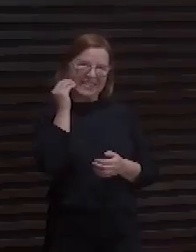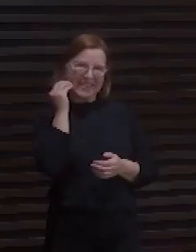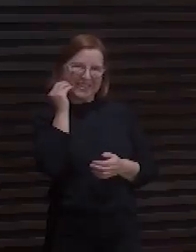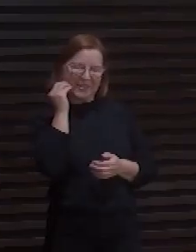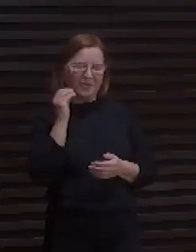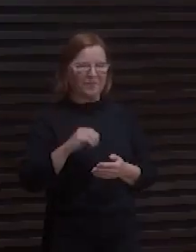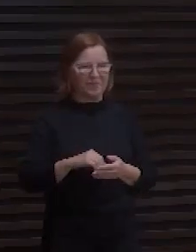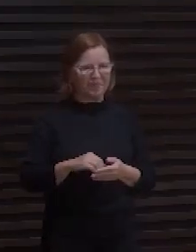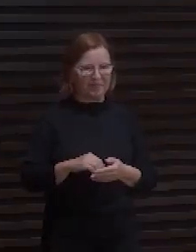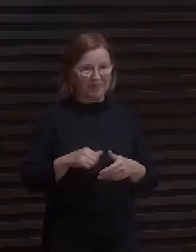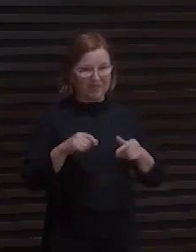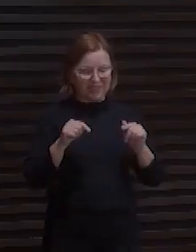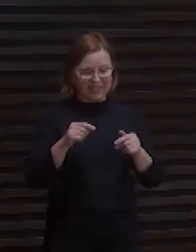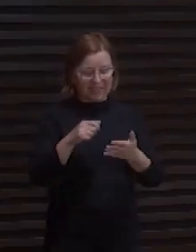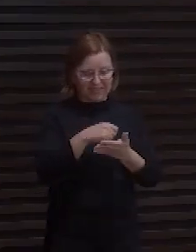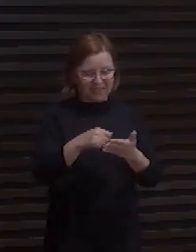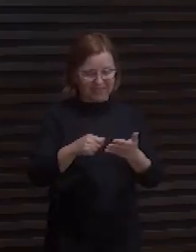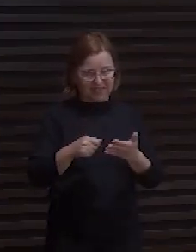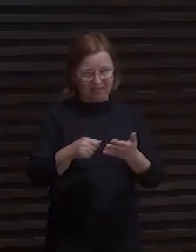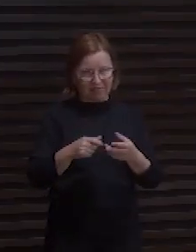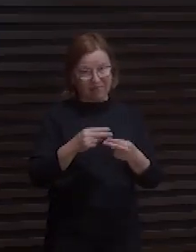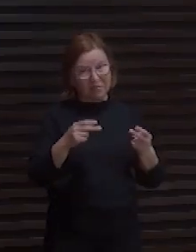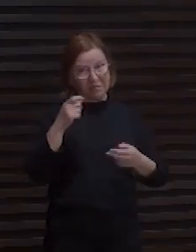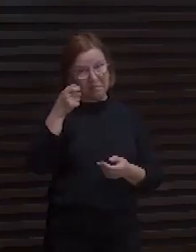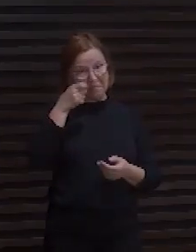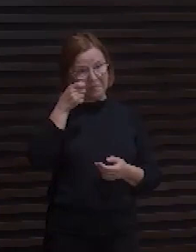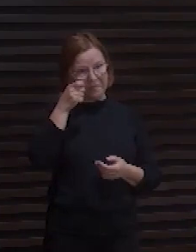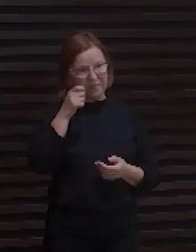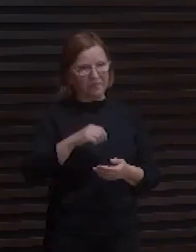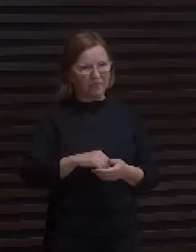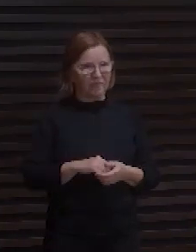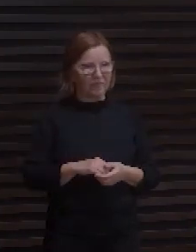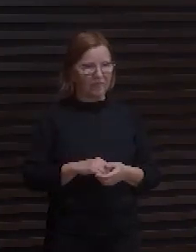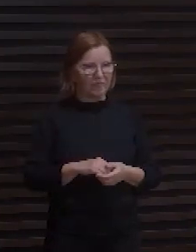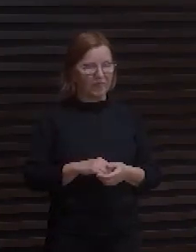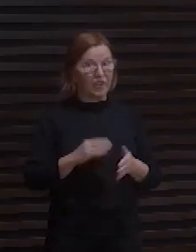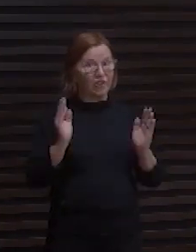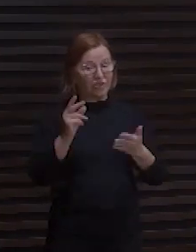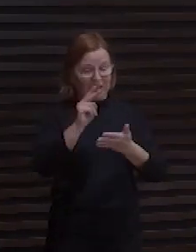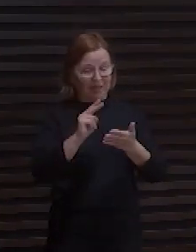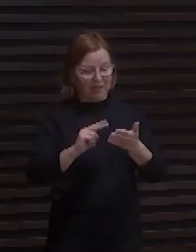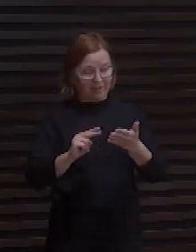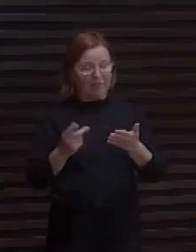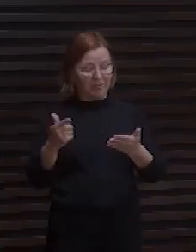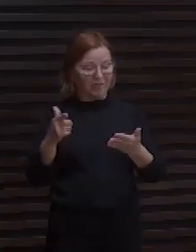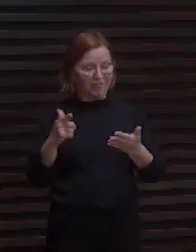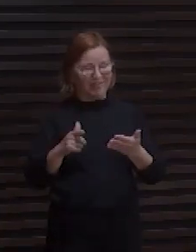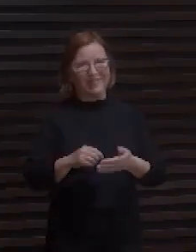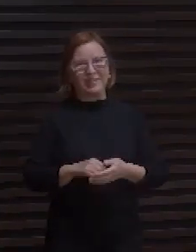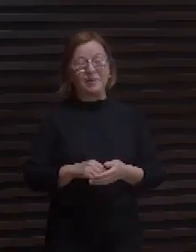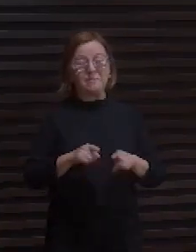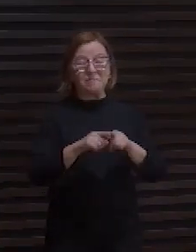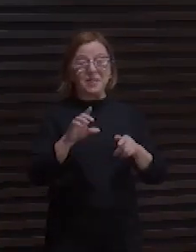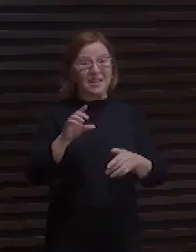E aqui está escrito algo interessante. Eu li diversas vezes essa passagem, irmãos, mas eu só caí em